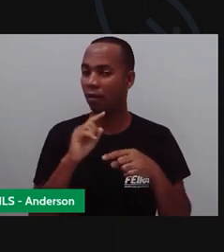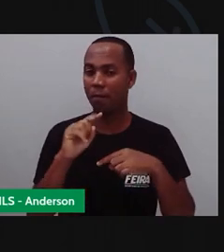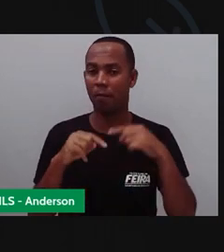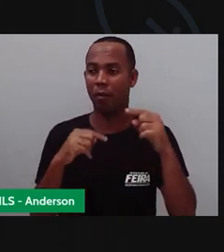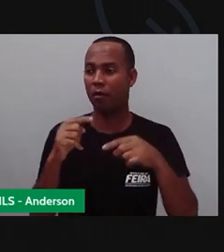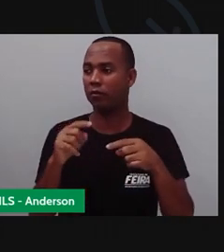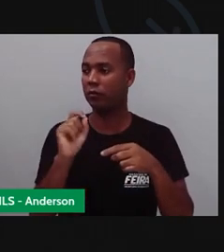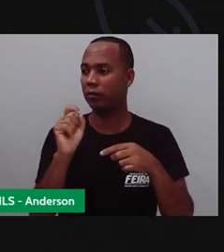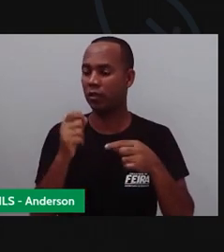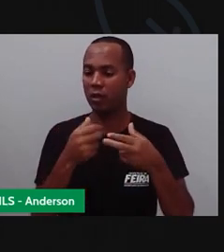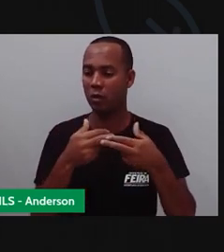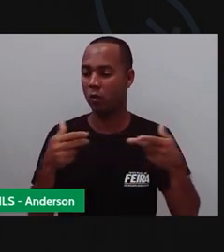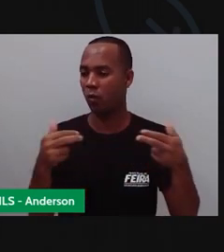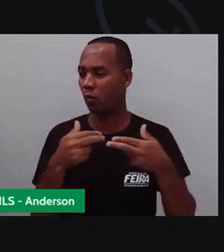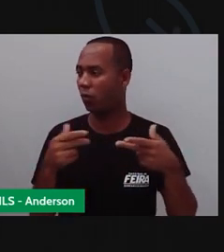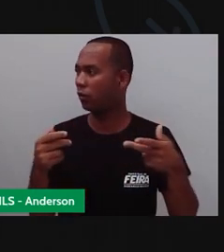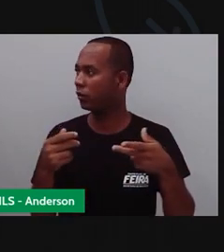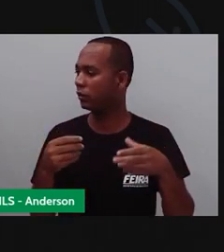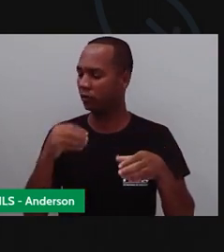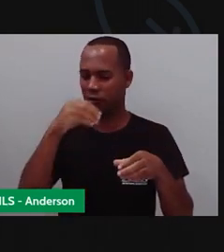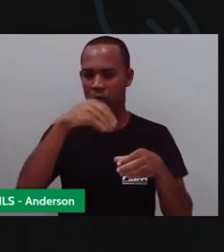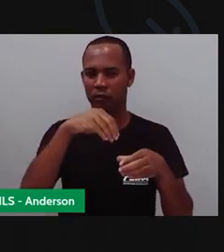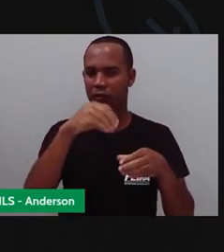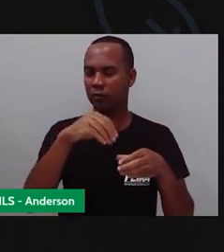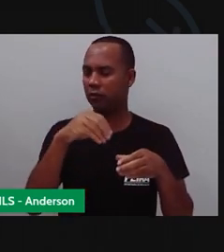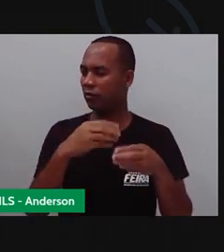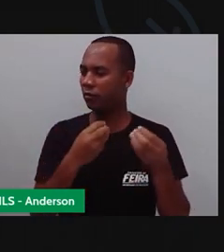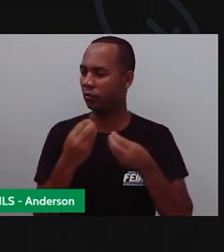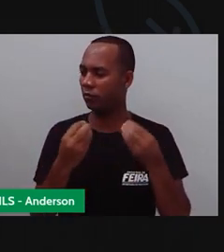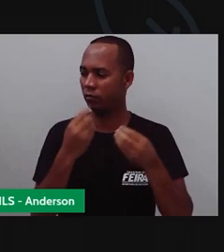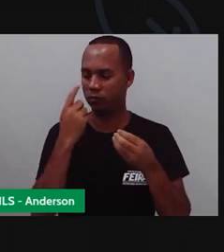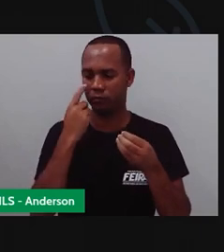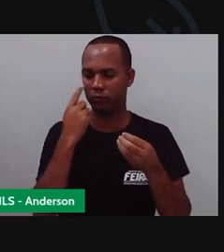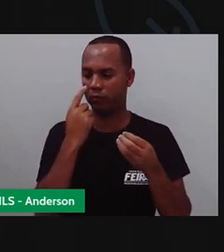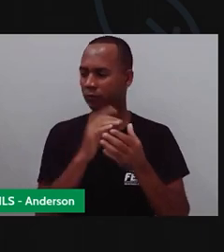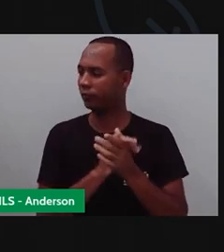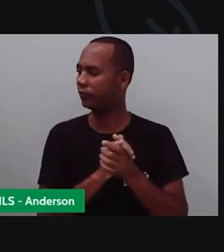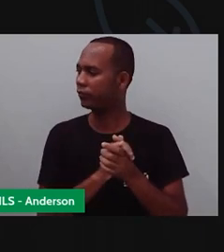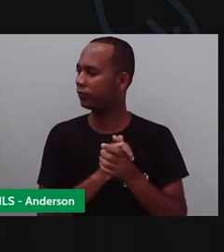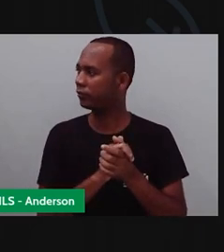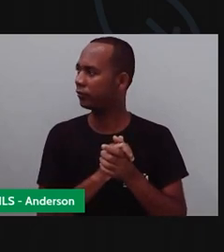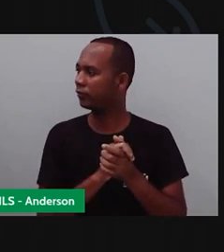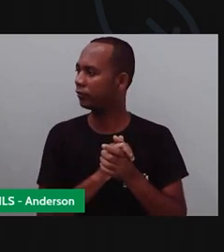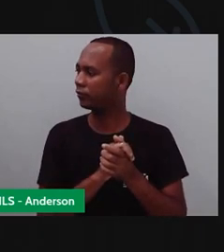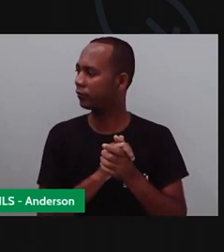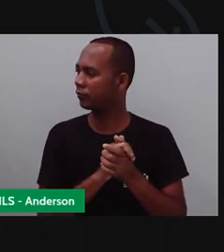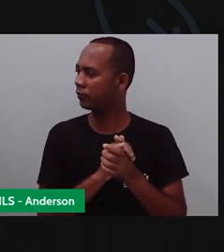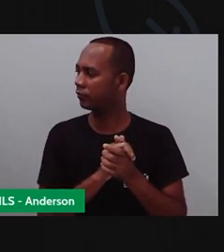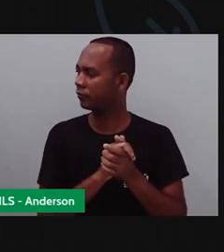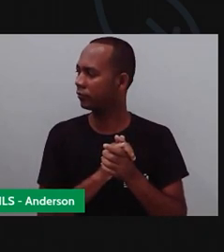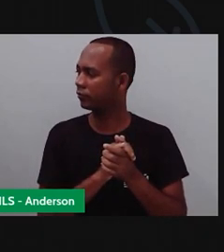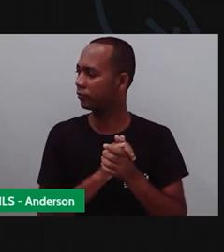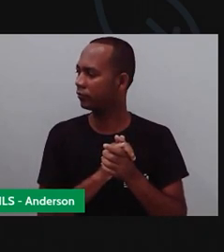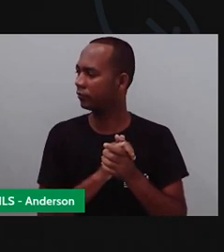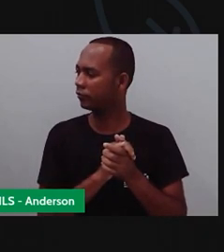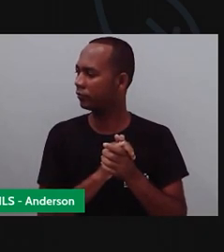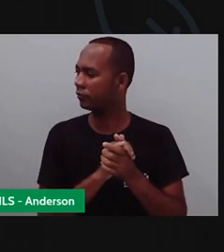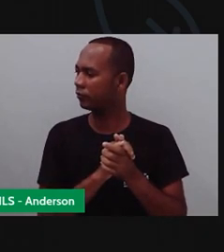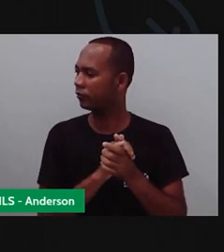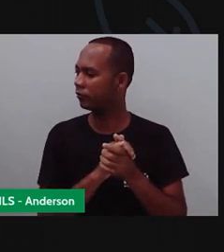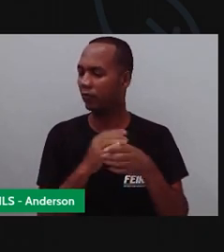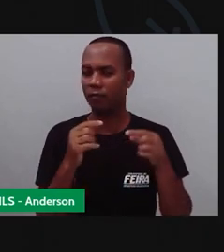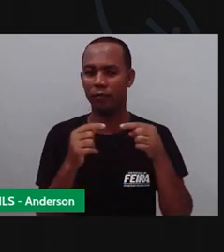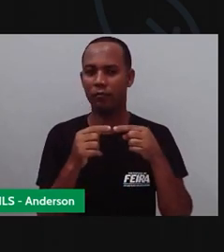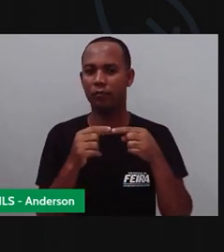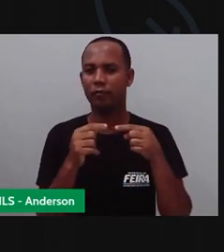a gente vai colocar coisas que são que né são proteínas beterraba aqui também vou botar aqui para combinar